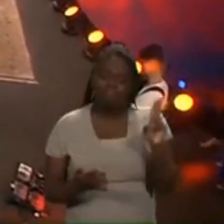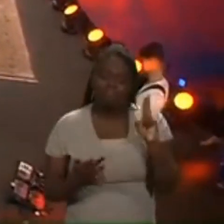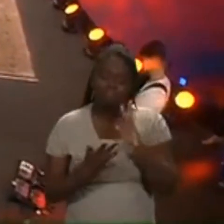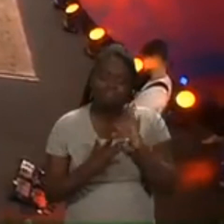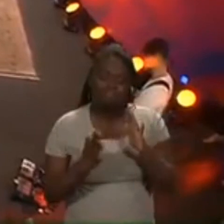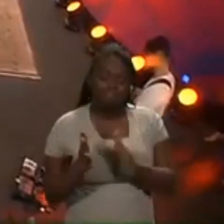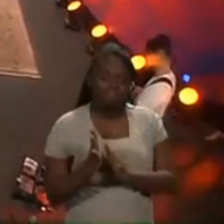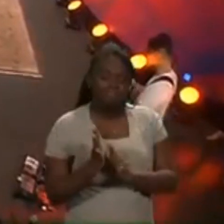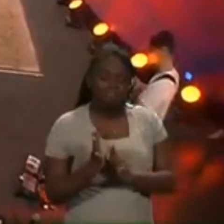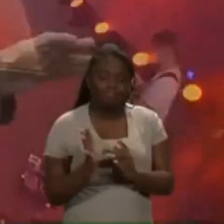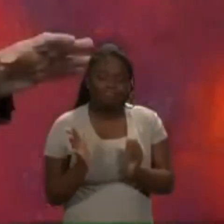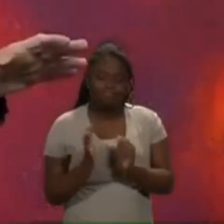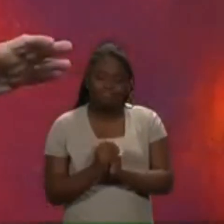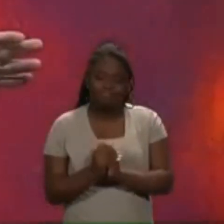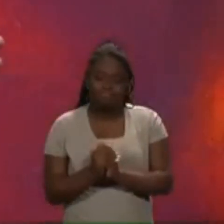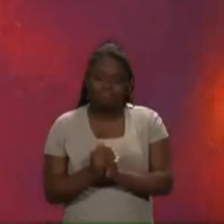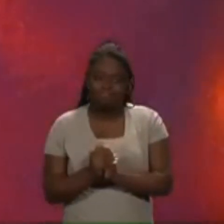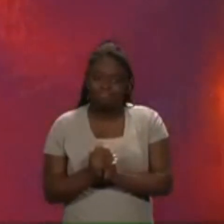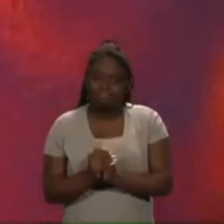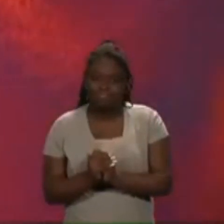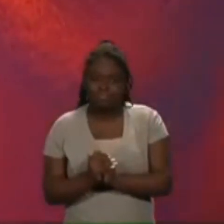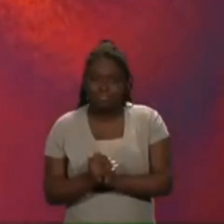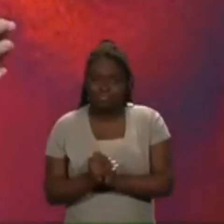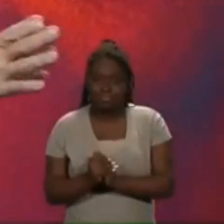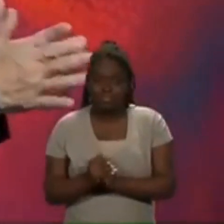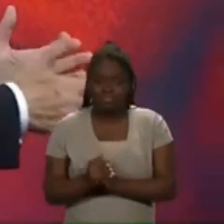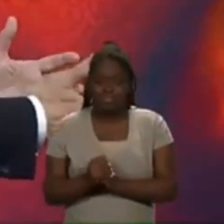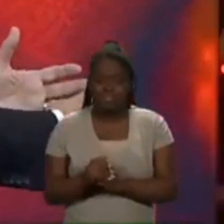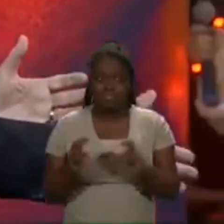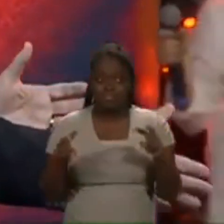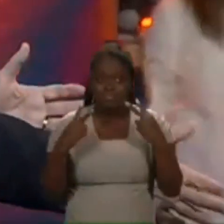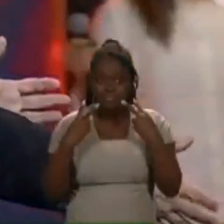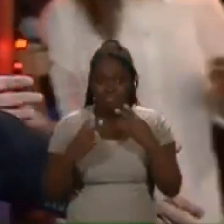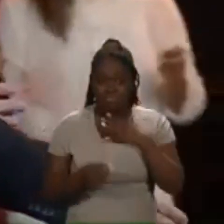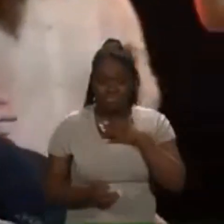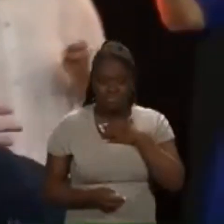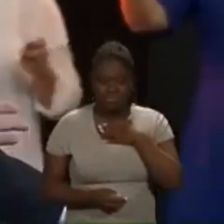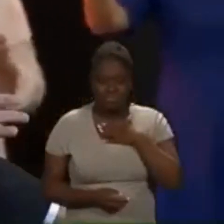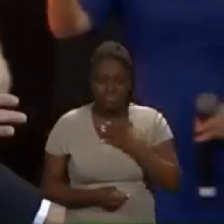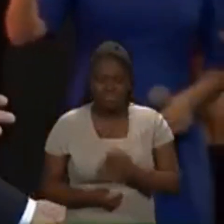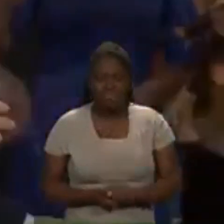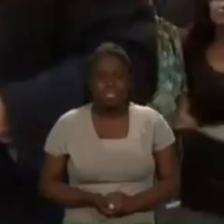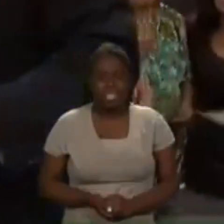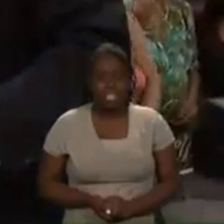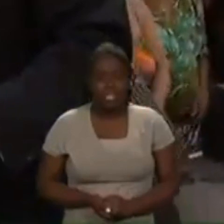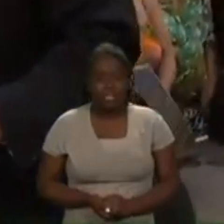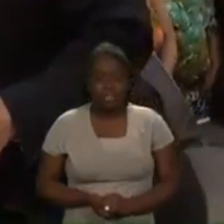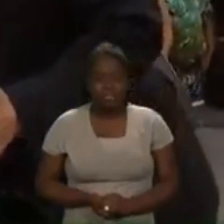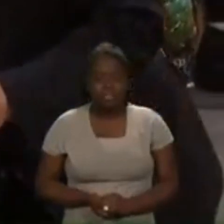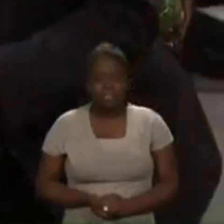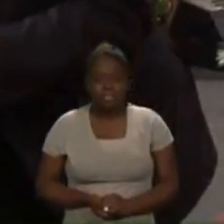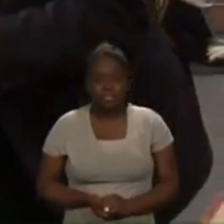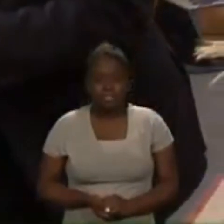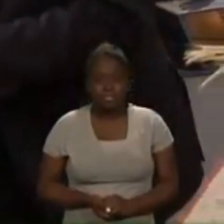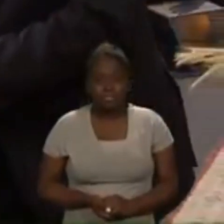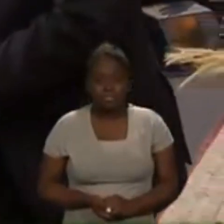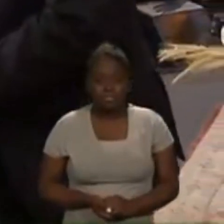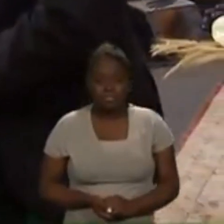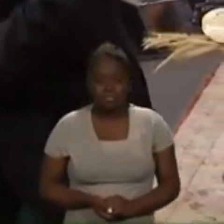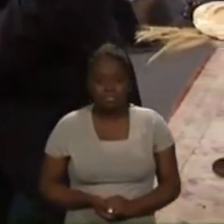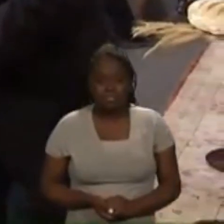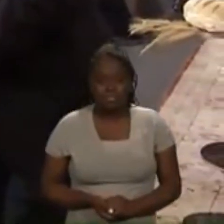inexplicável é o que Deus fez e tem feito desde a implantação da Lagoinha Global.